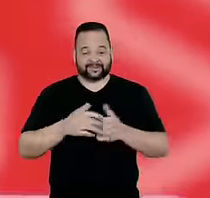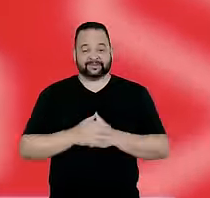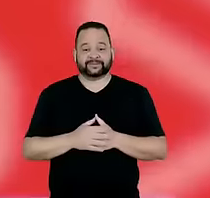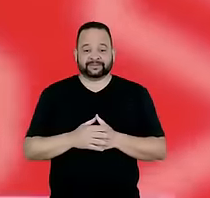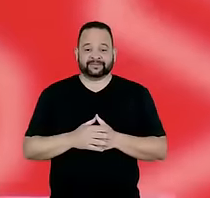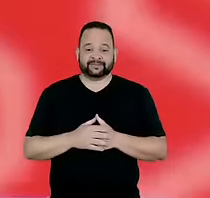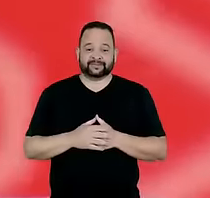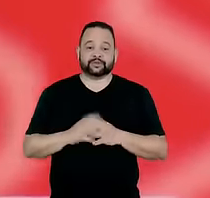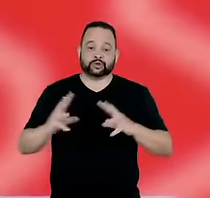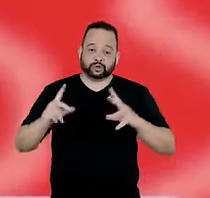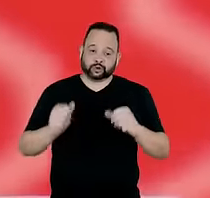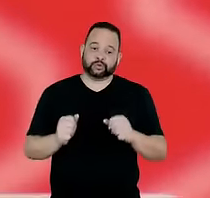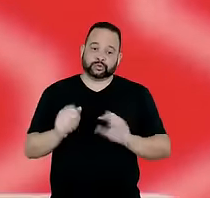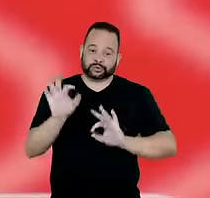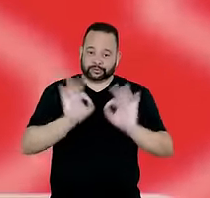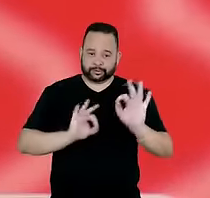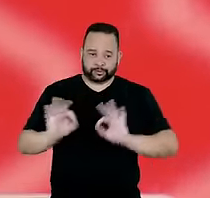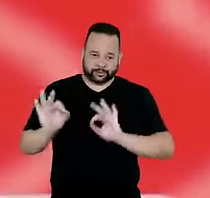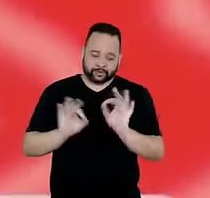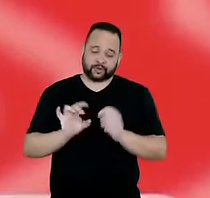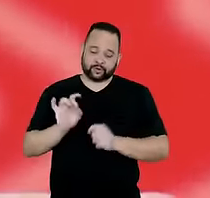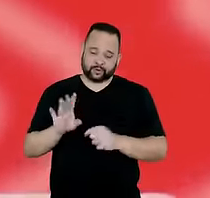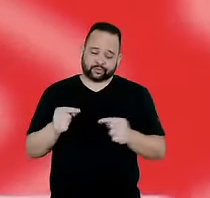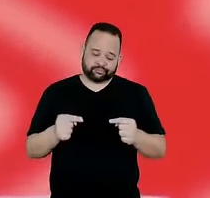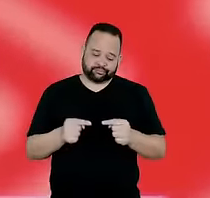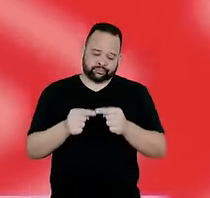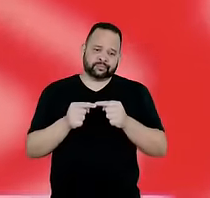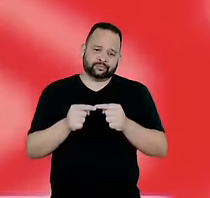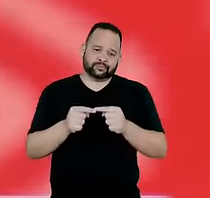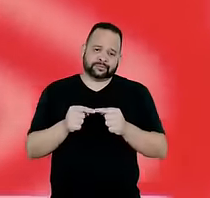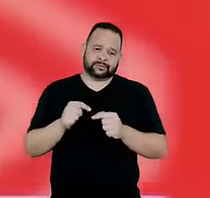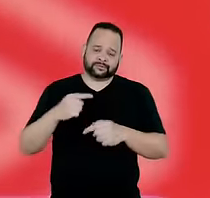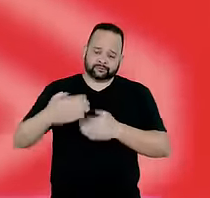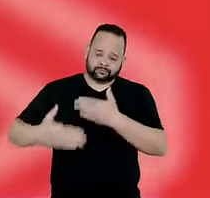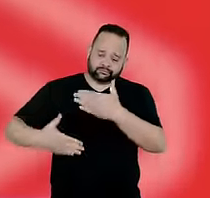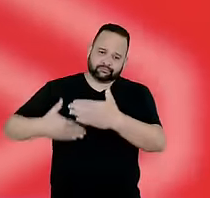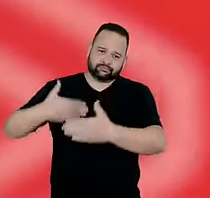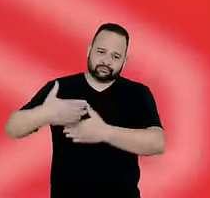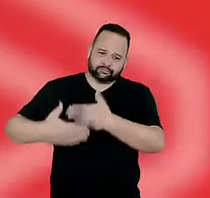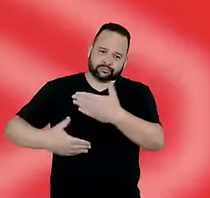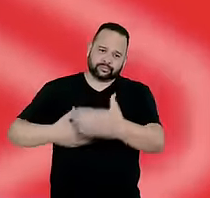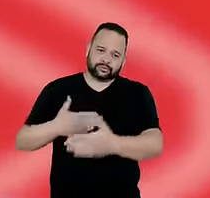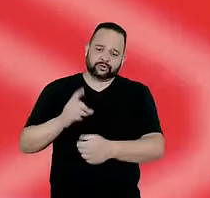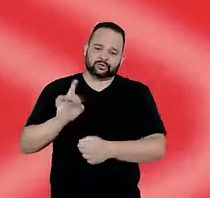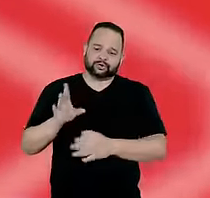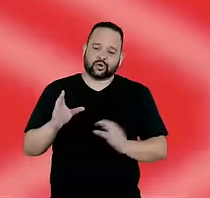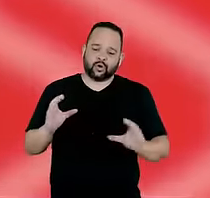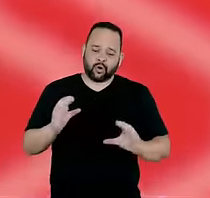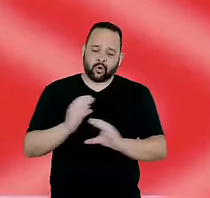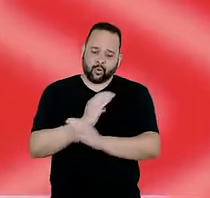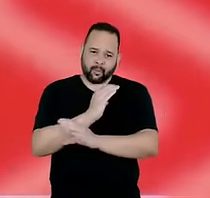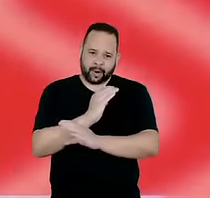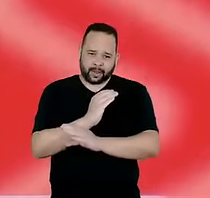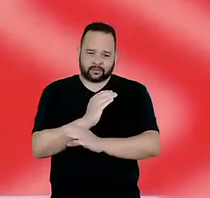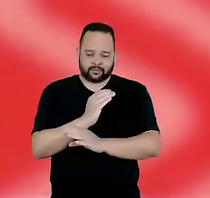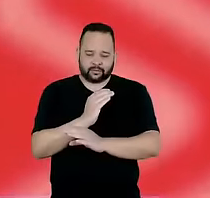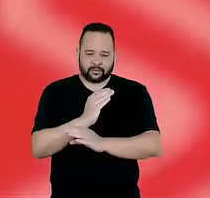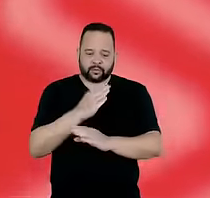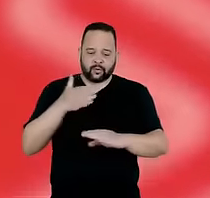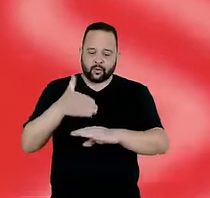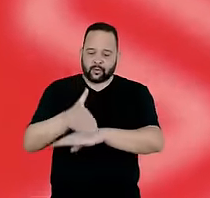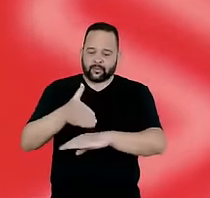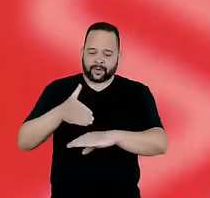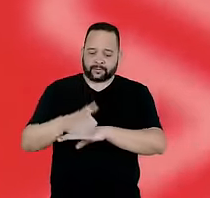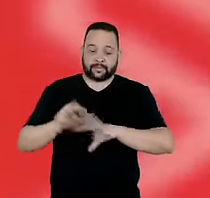daqui só faz sentido esse ciclo especial ele só se completa com a participação de cada um de vocês por isso eu